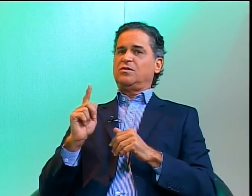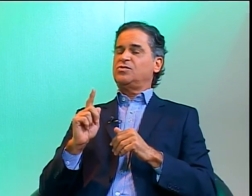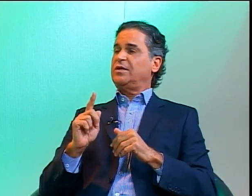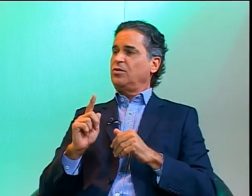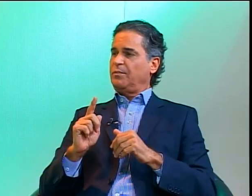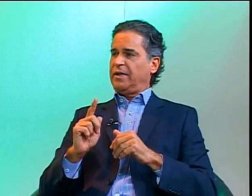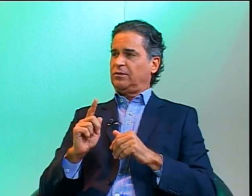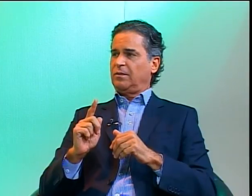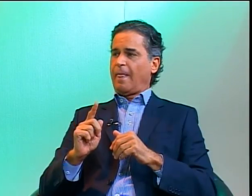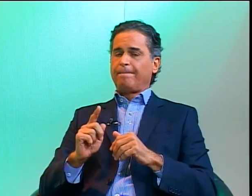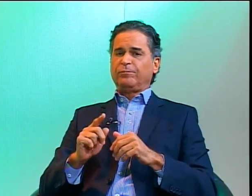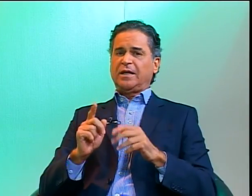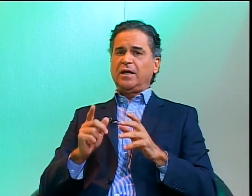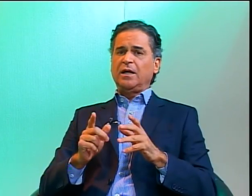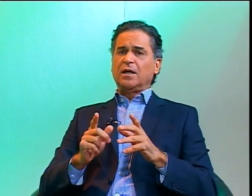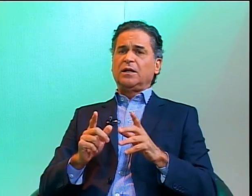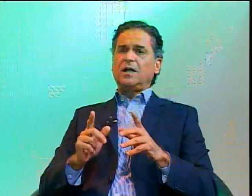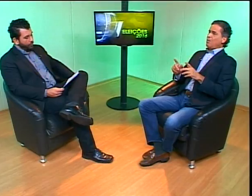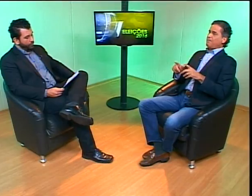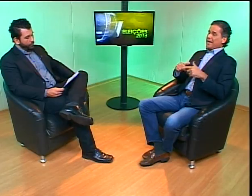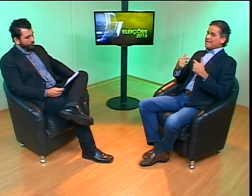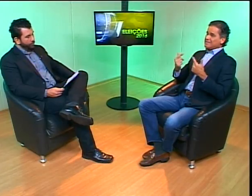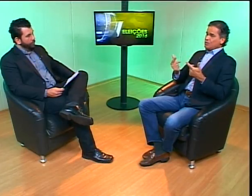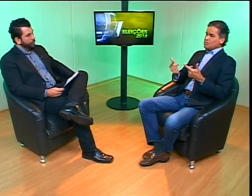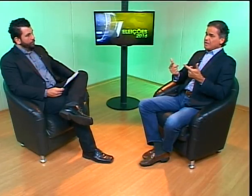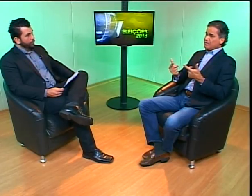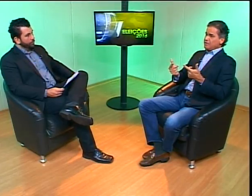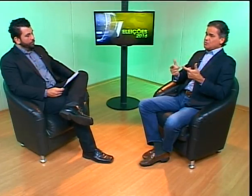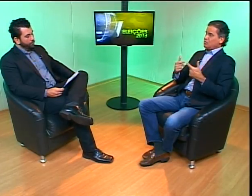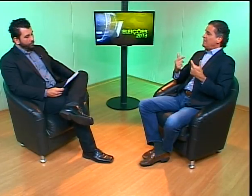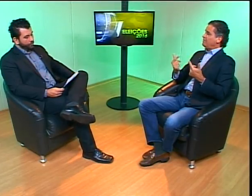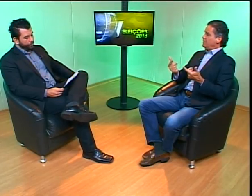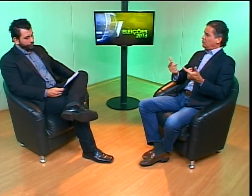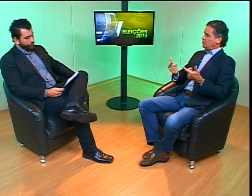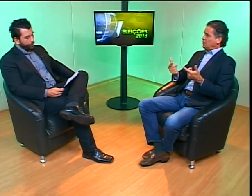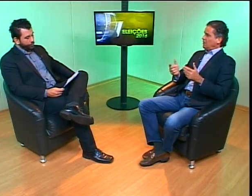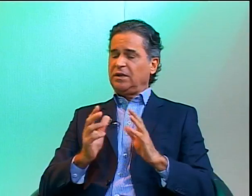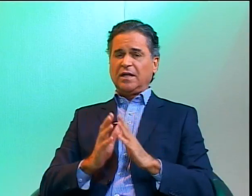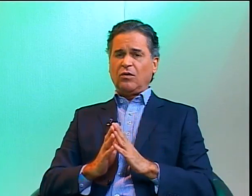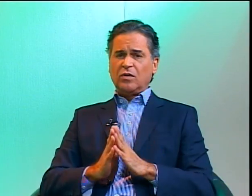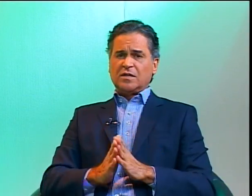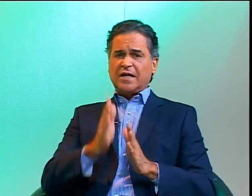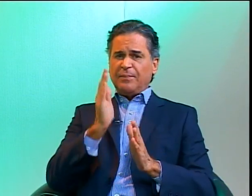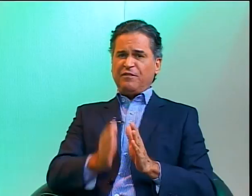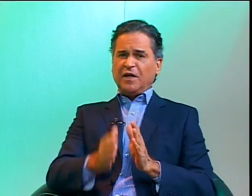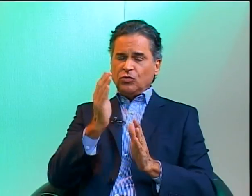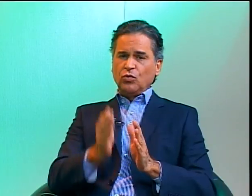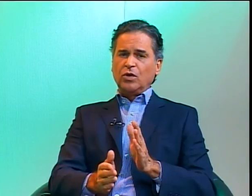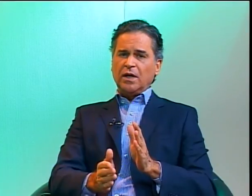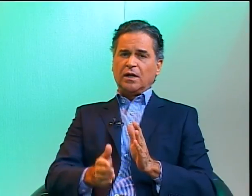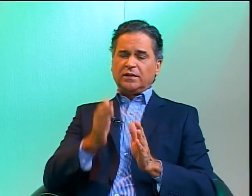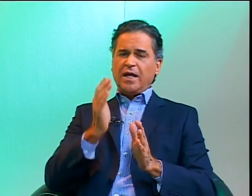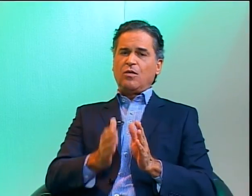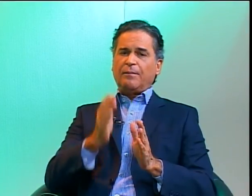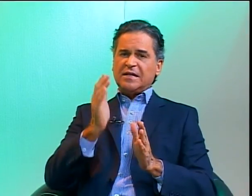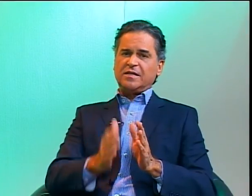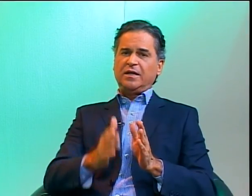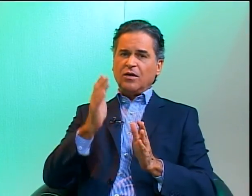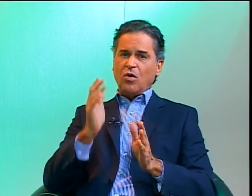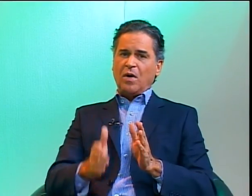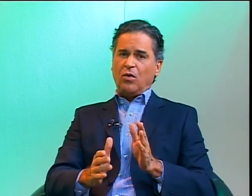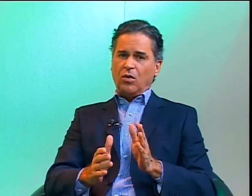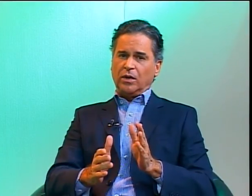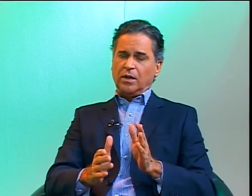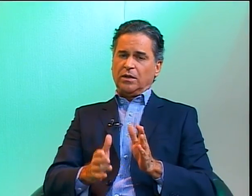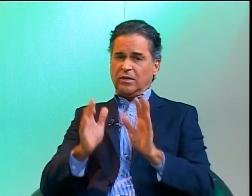todo, não é em São José do Rio Preto, institutos, que não presta o serviço devido. Então, se a prefeitura tem uma